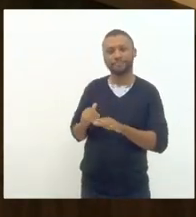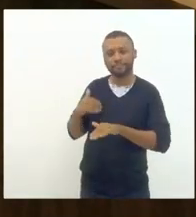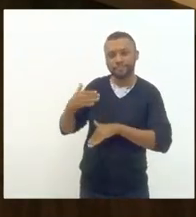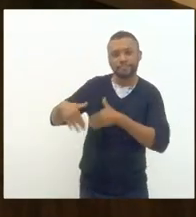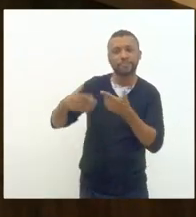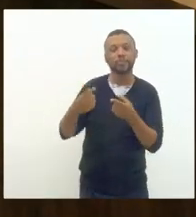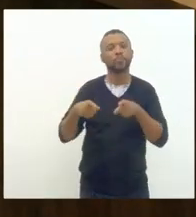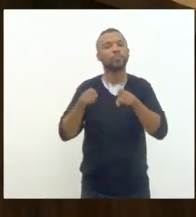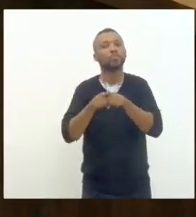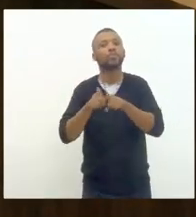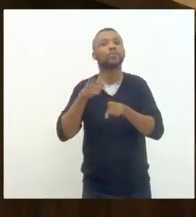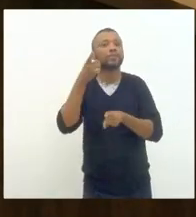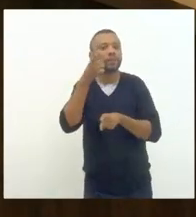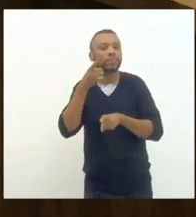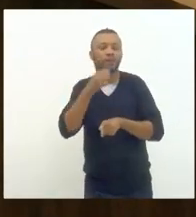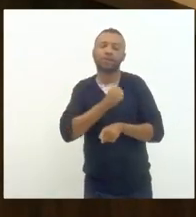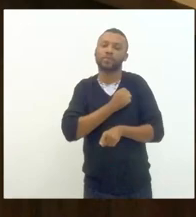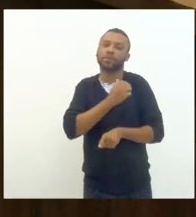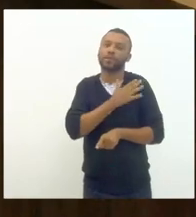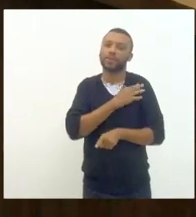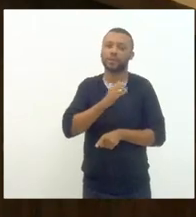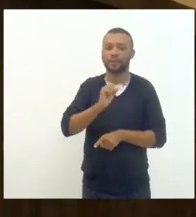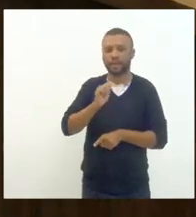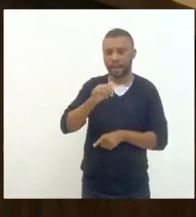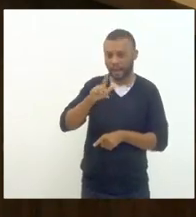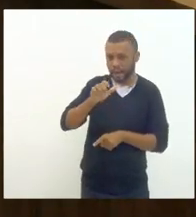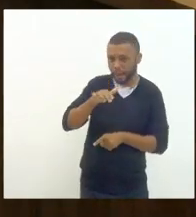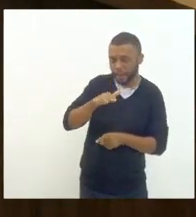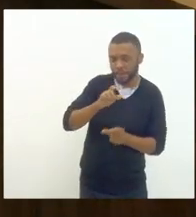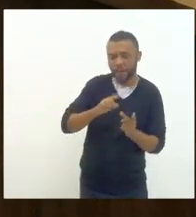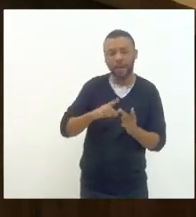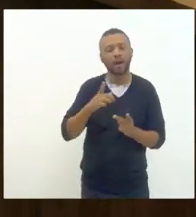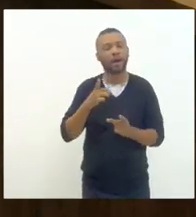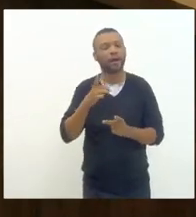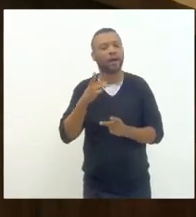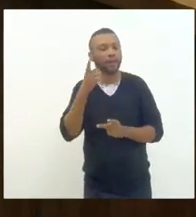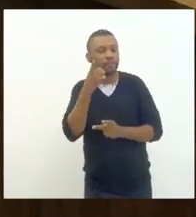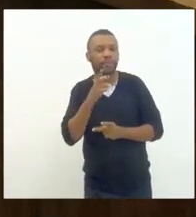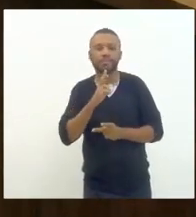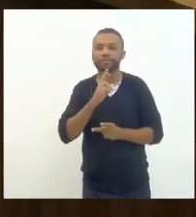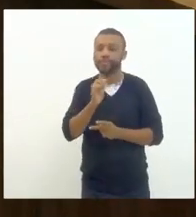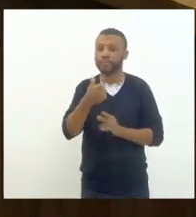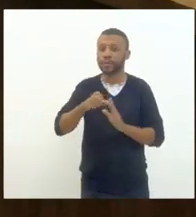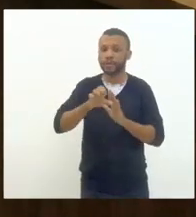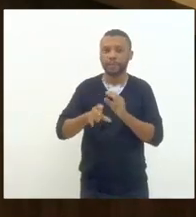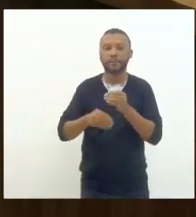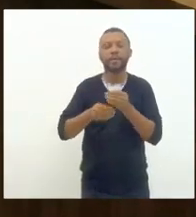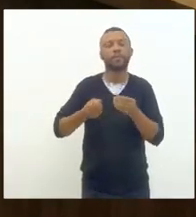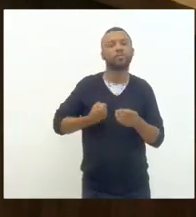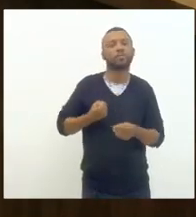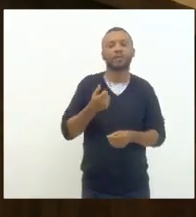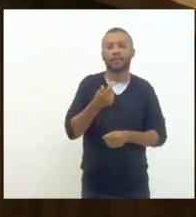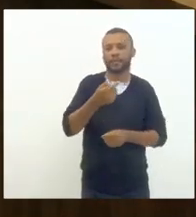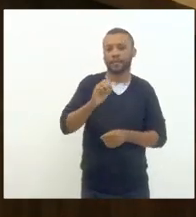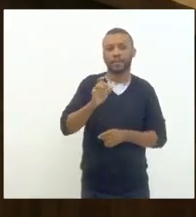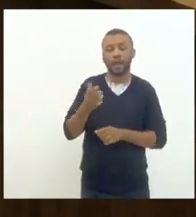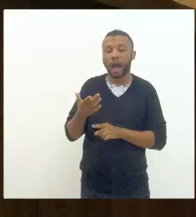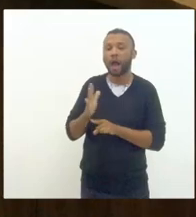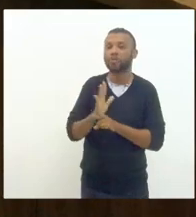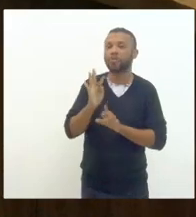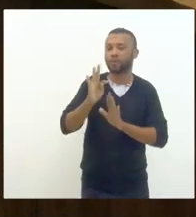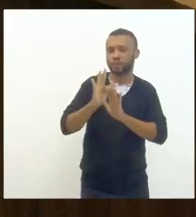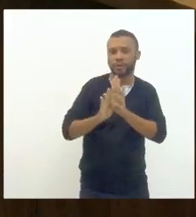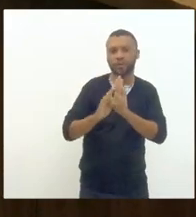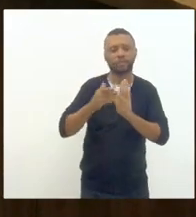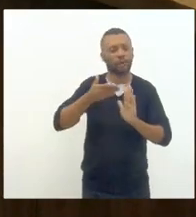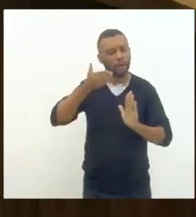com o deputado Coronel Salema, o deputado Rodrigo Morim, na nossa emenda 70, que muito contribuiu também